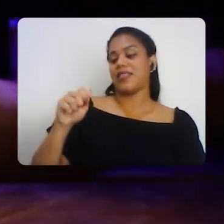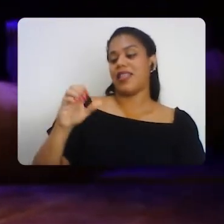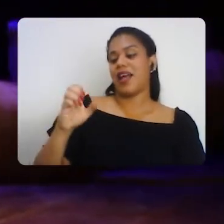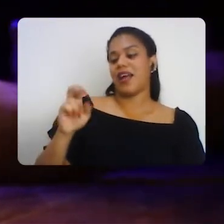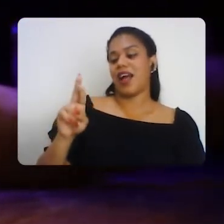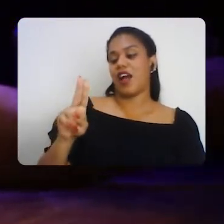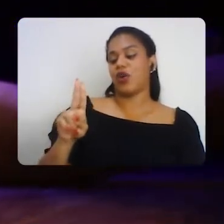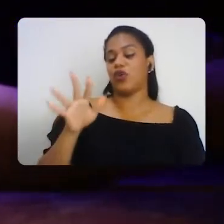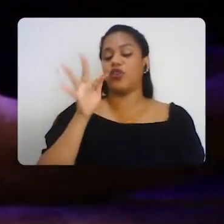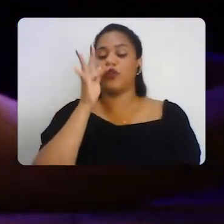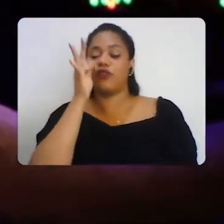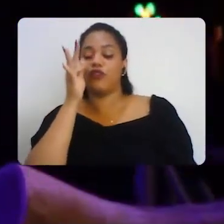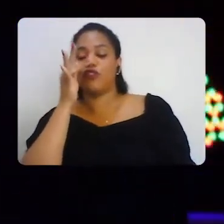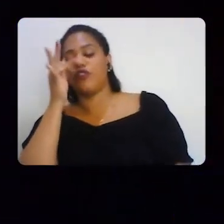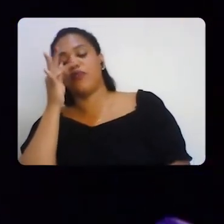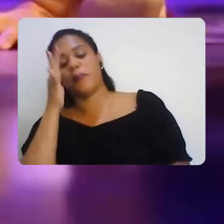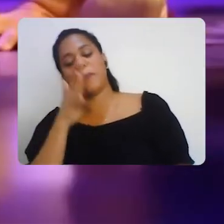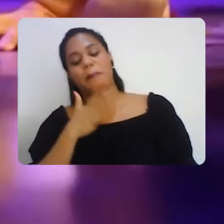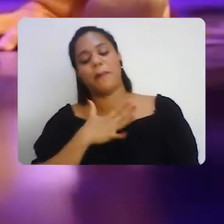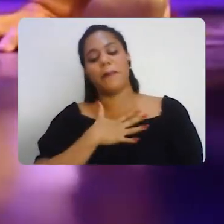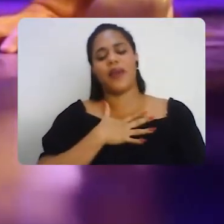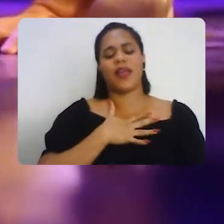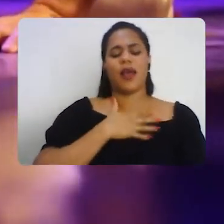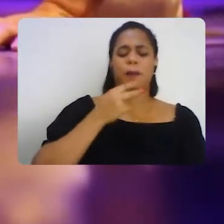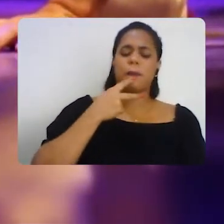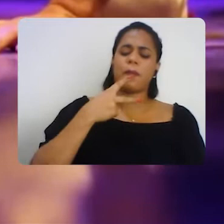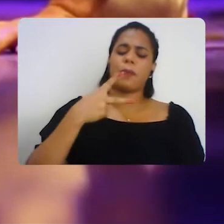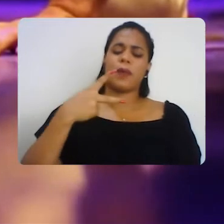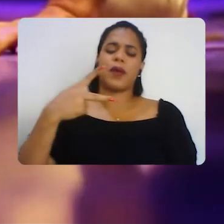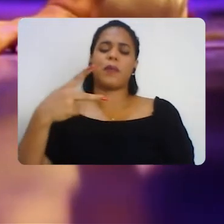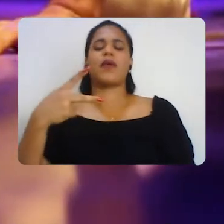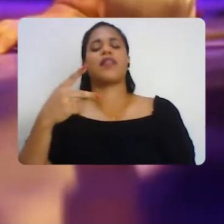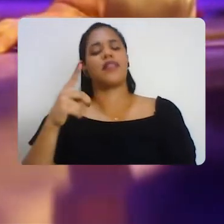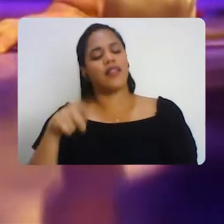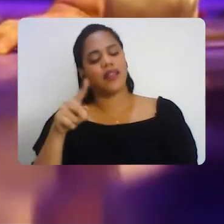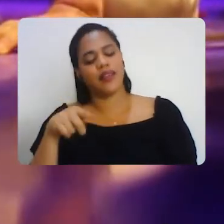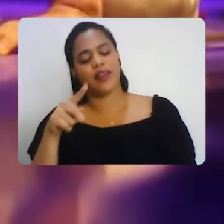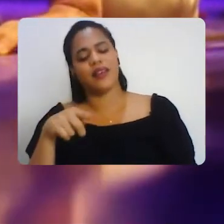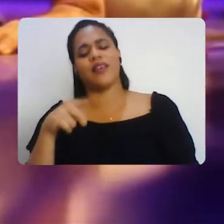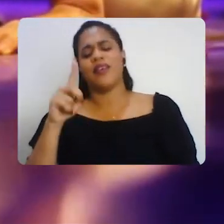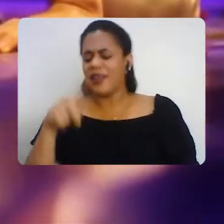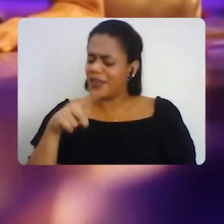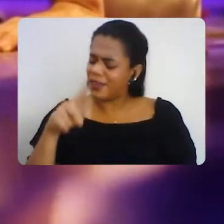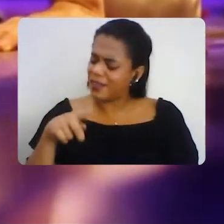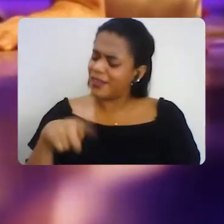Mandacaru em flor, minha promessa foi,